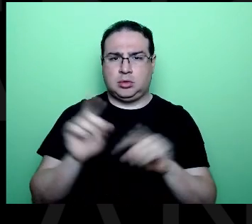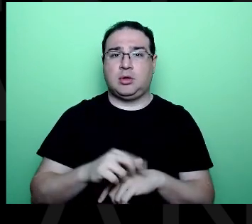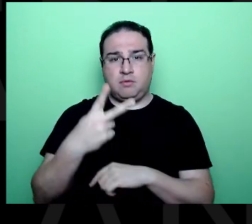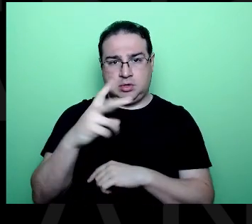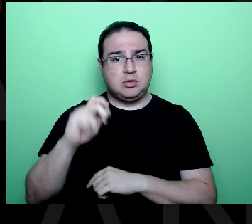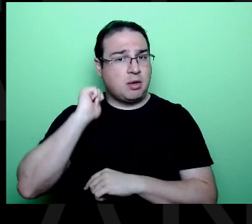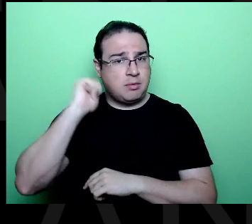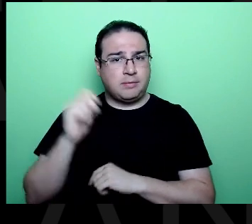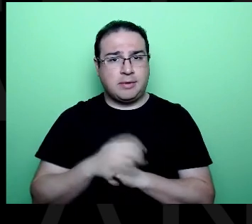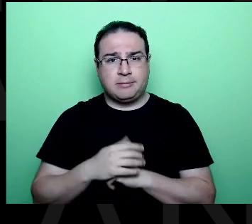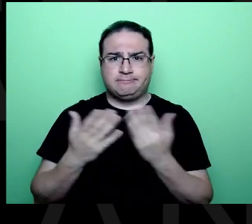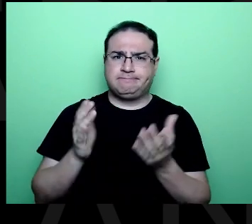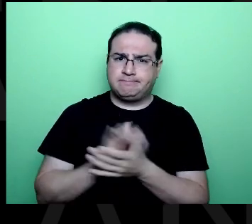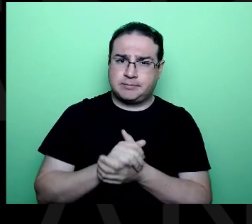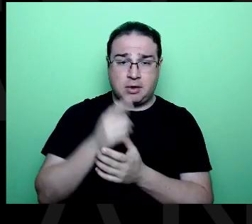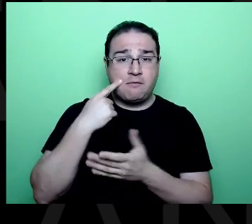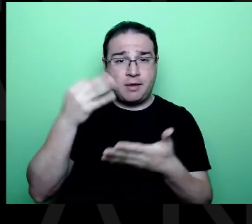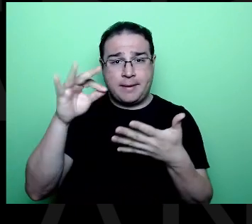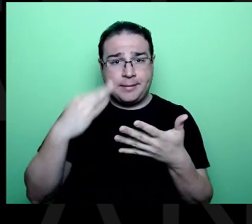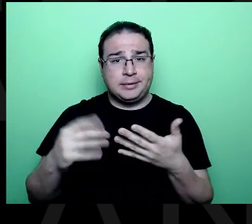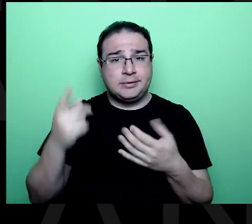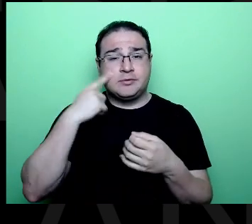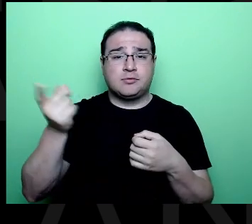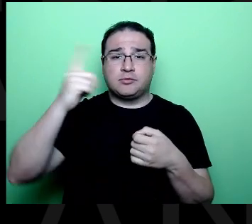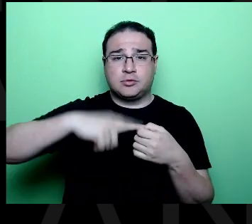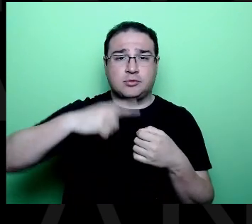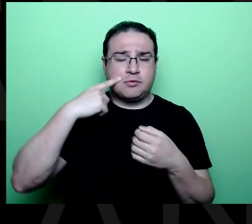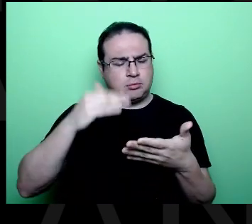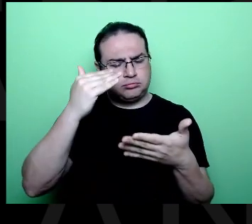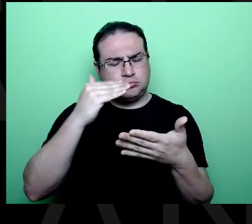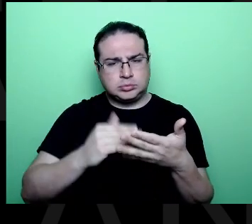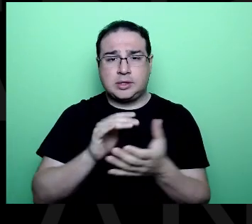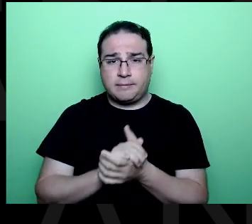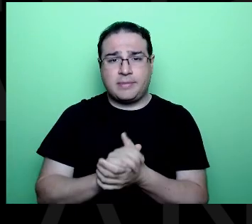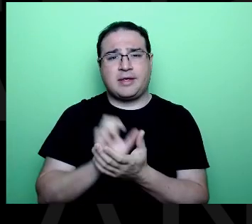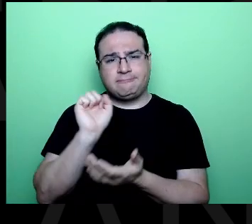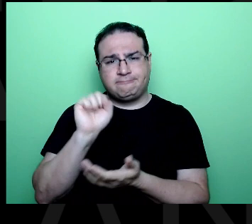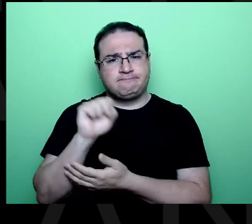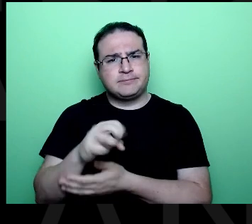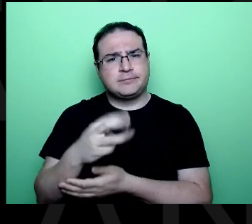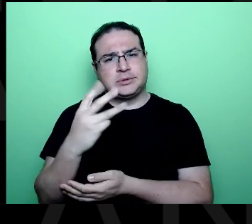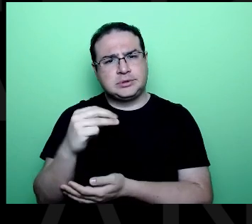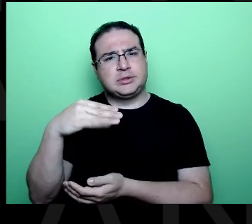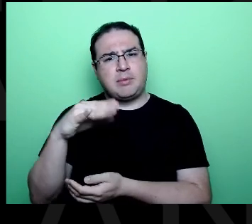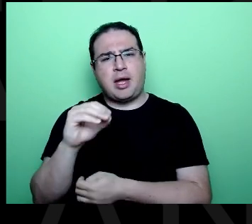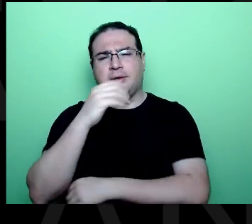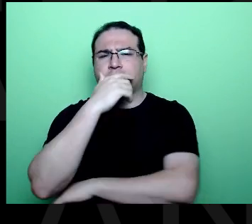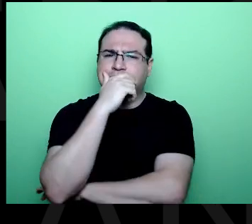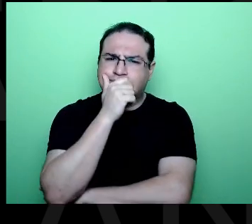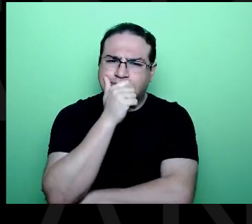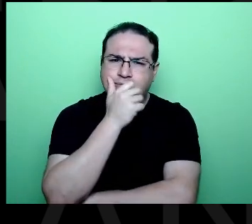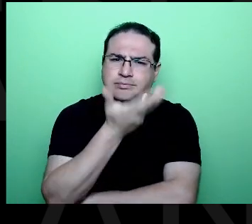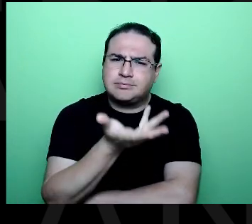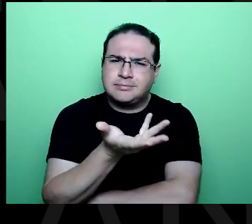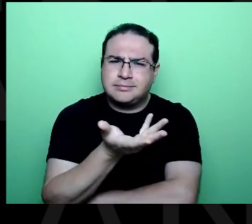documentos, 30 de maio. Ele falou, não, não é possível, 25 de abril. Eu falei, não, então eu vou checar tal. E depois chequei, ele falou assim,